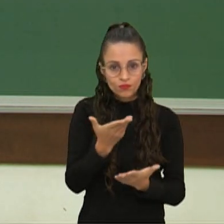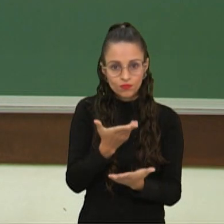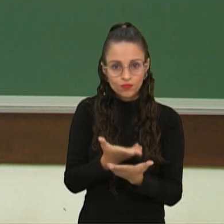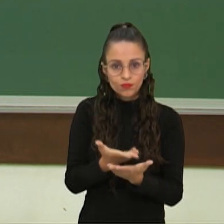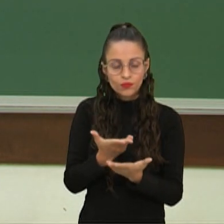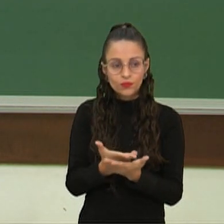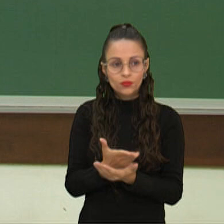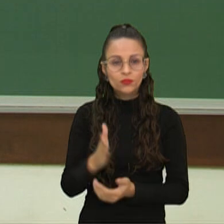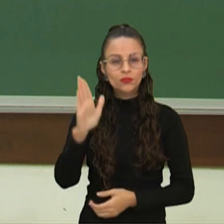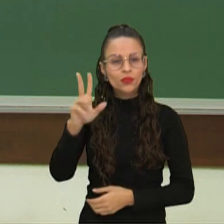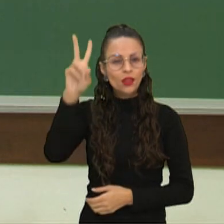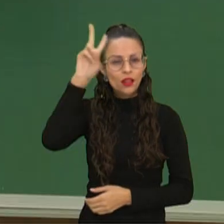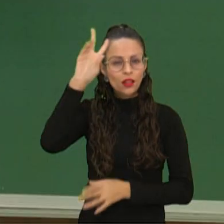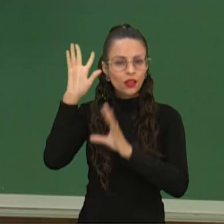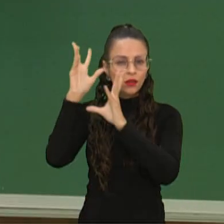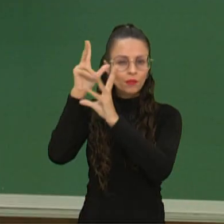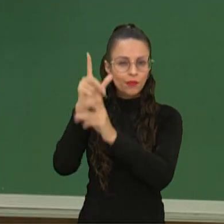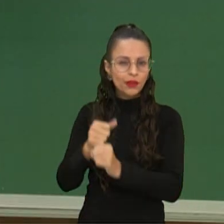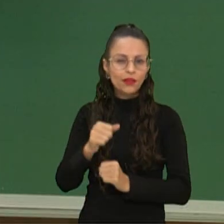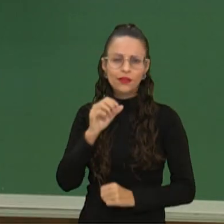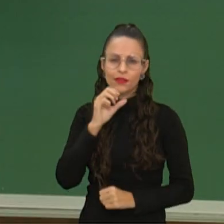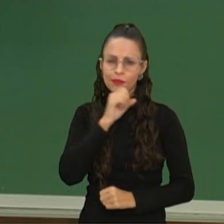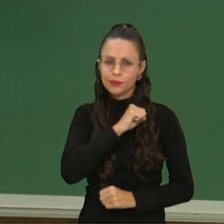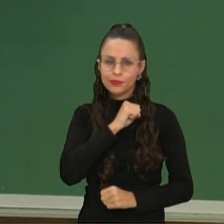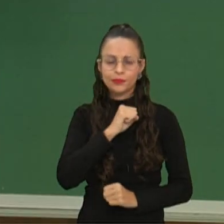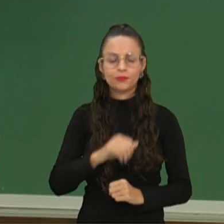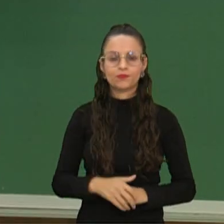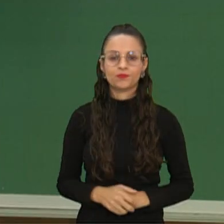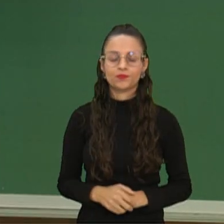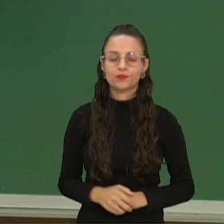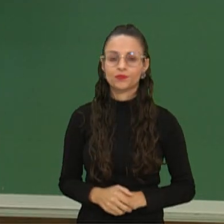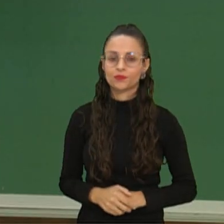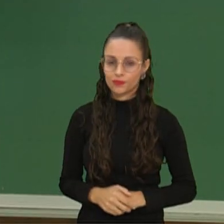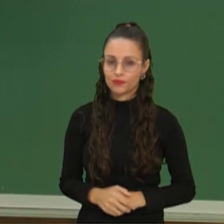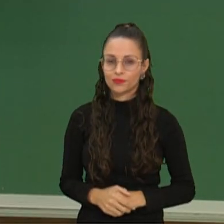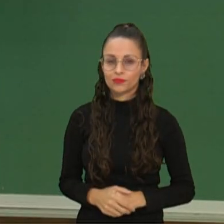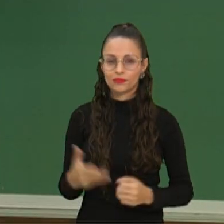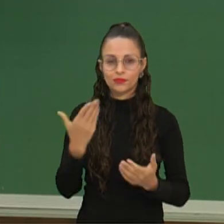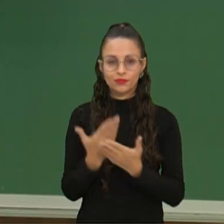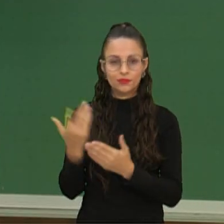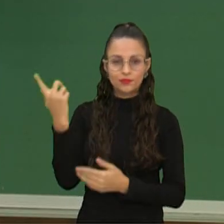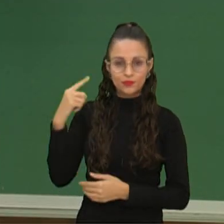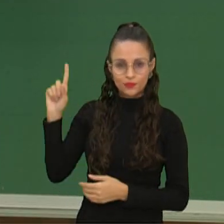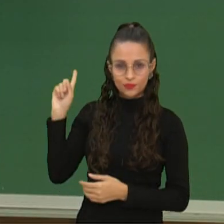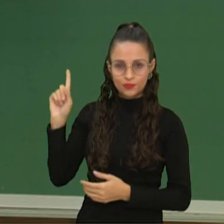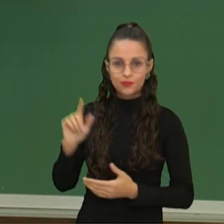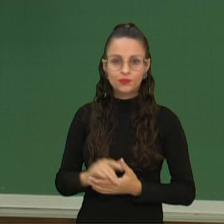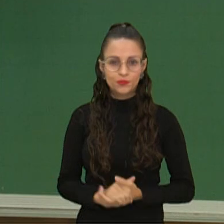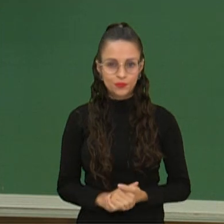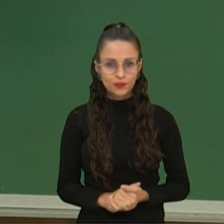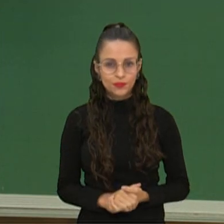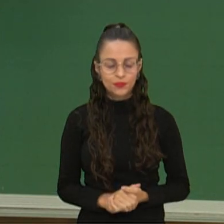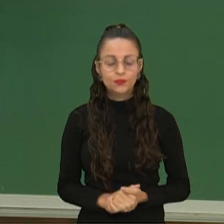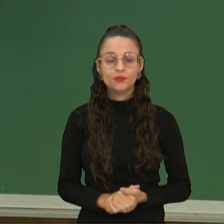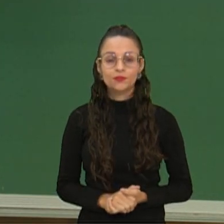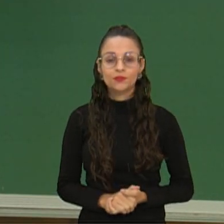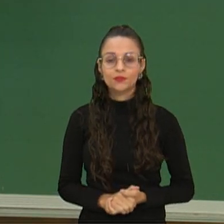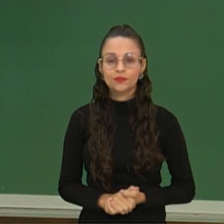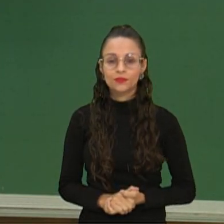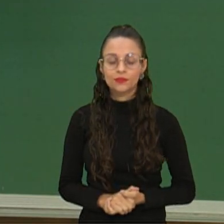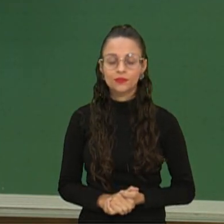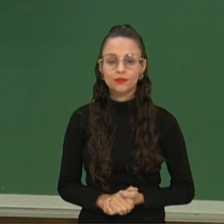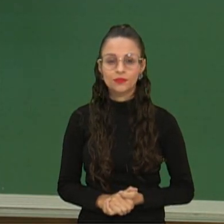hoje, vamos dar uma relembrada aqui rapidinho naquilo que nós conversamos na aula anterior, né? Então,